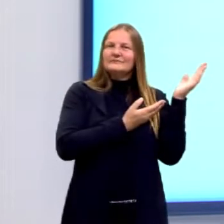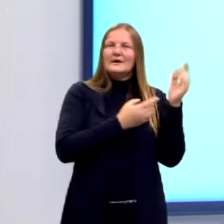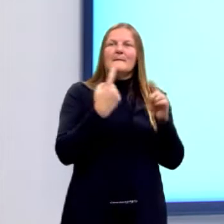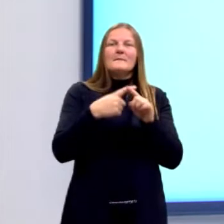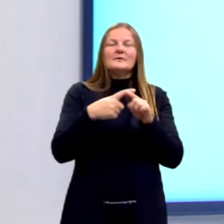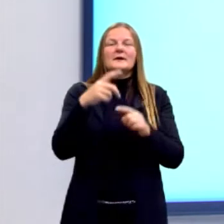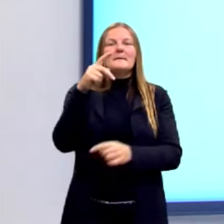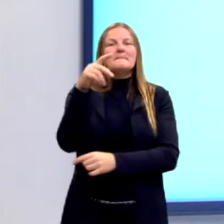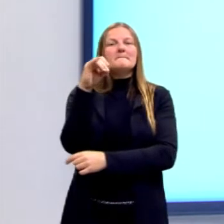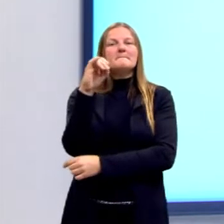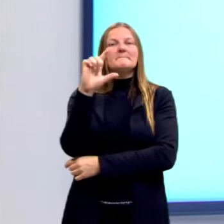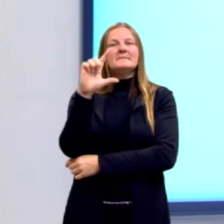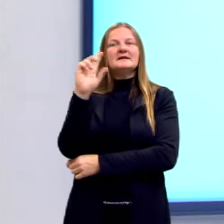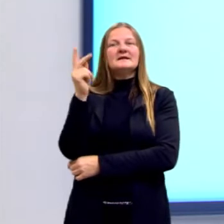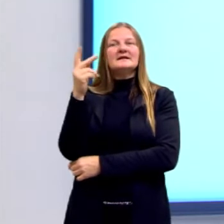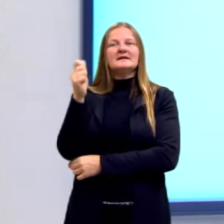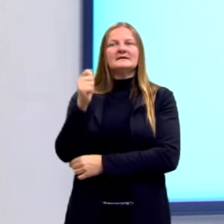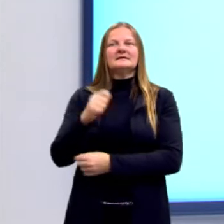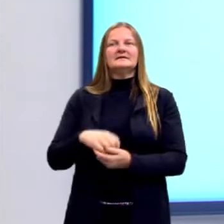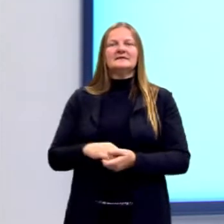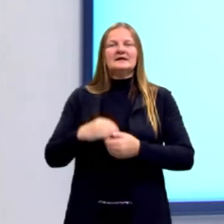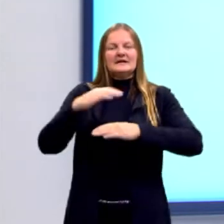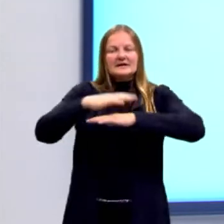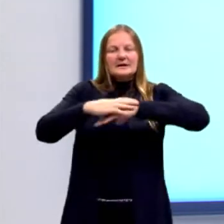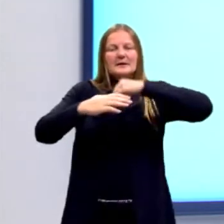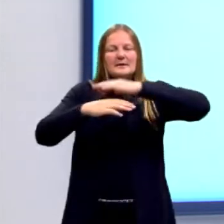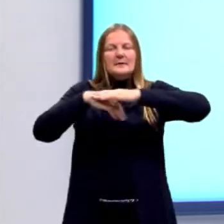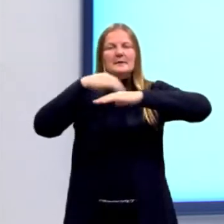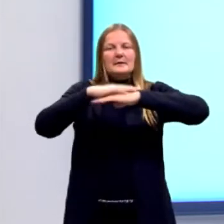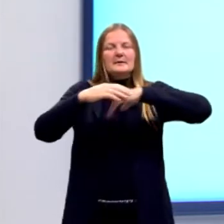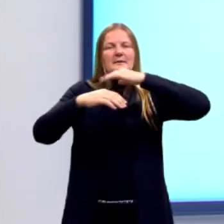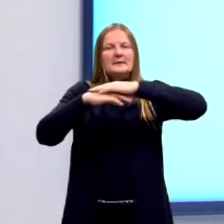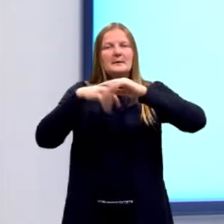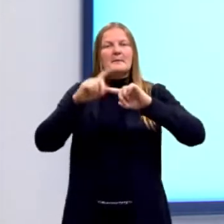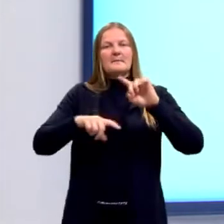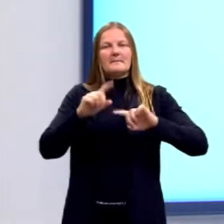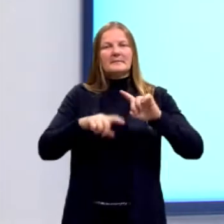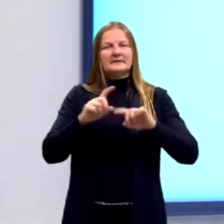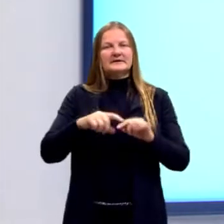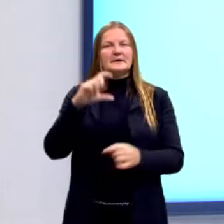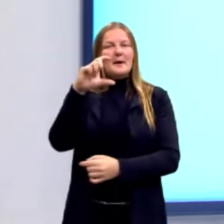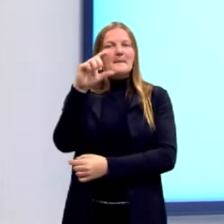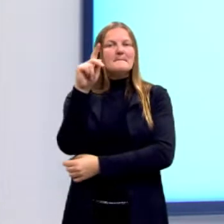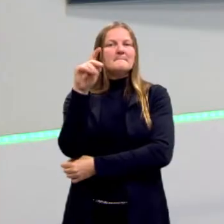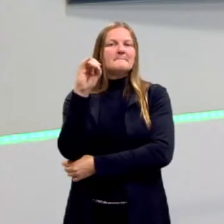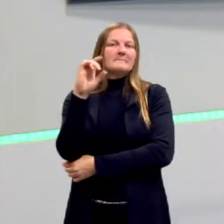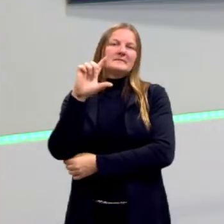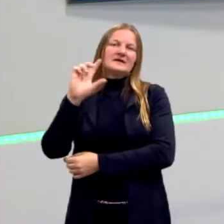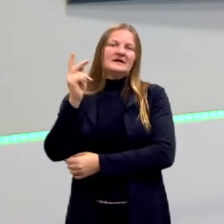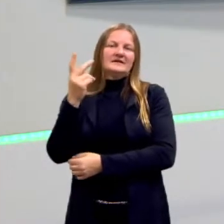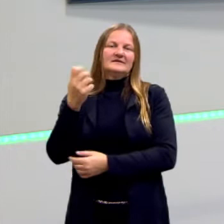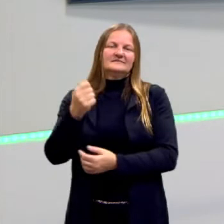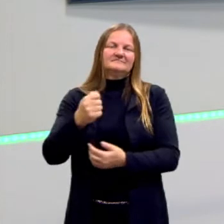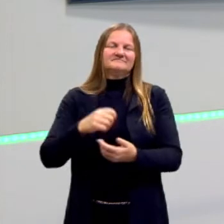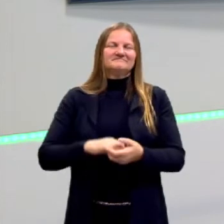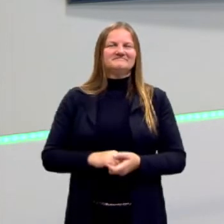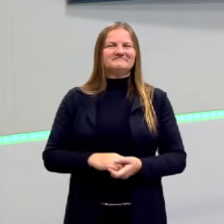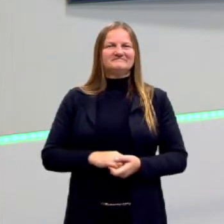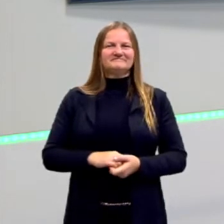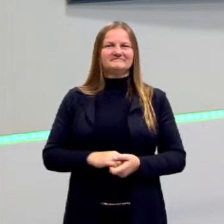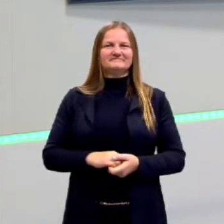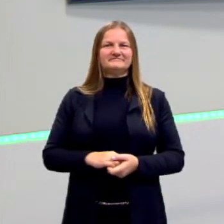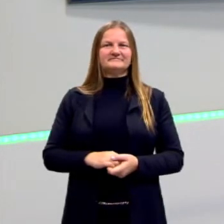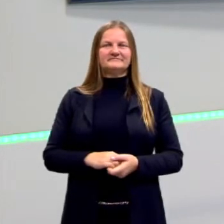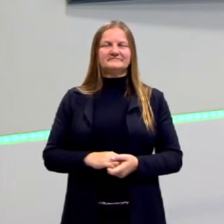ver porque o nome é pilha né porque ele acabou então em trilhando esses materiais né e o nome ficou pilha certo